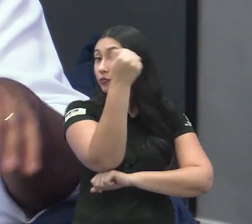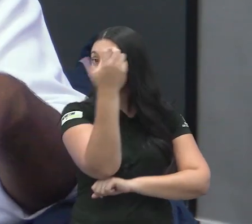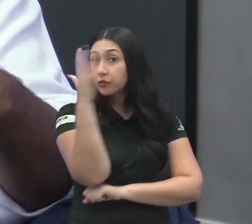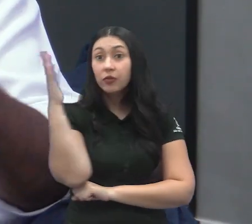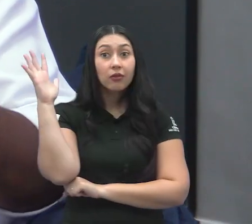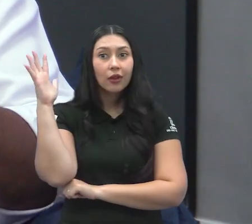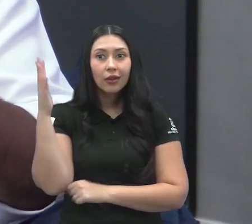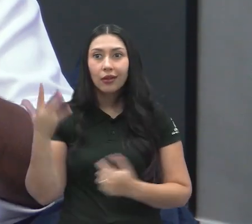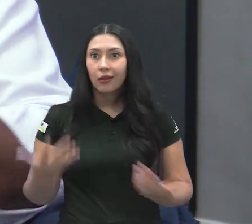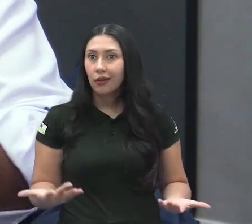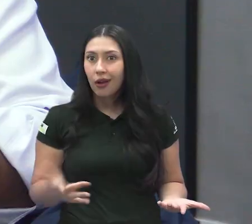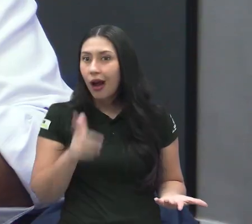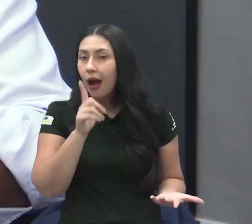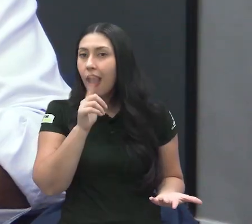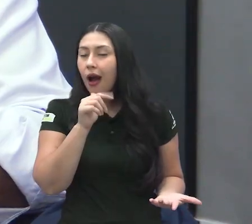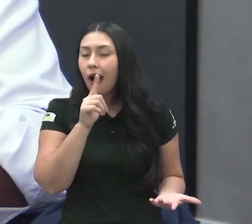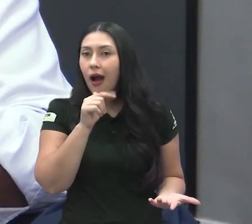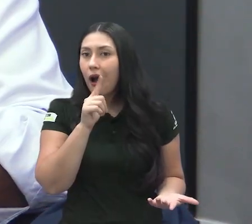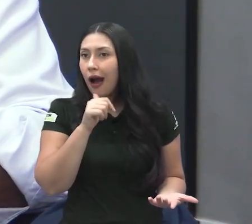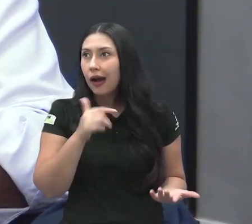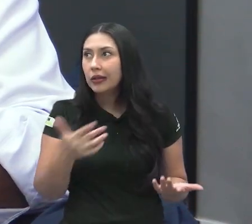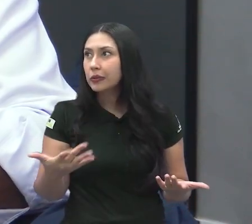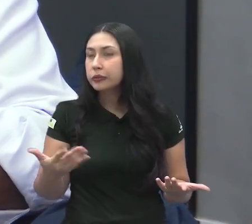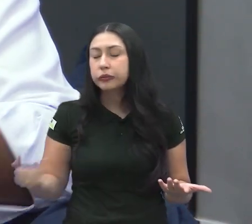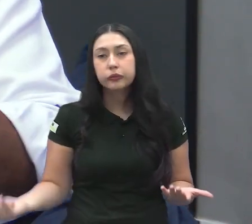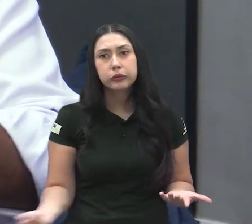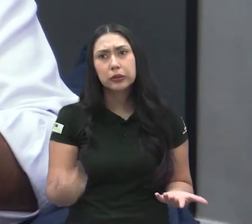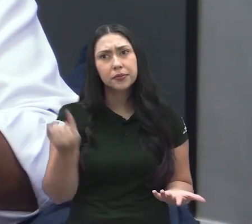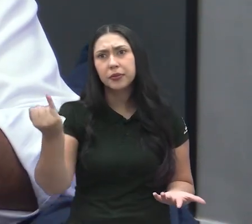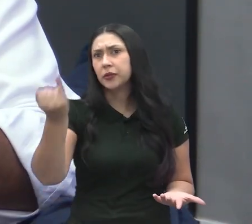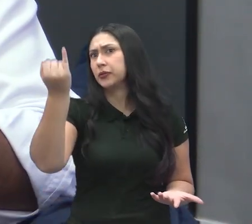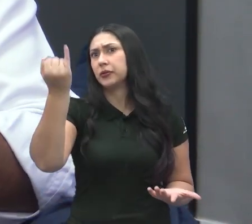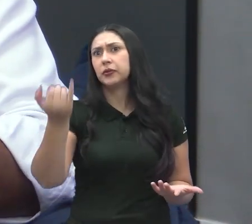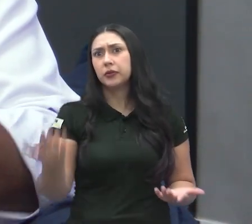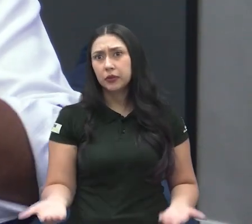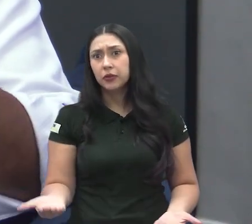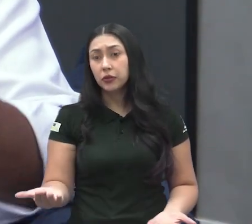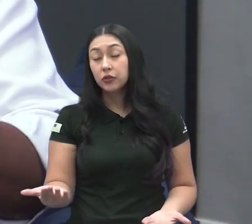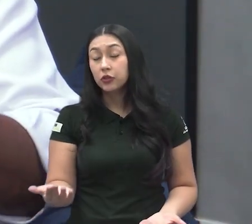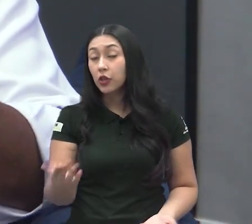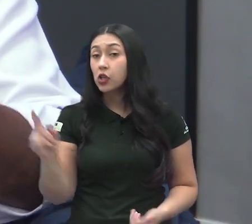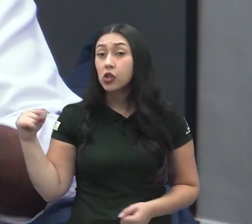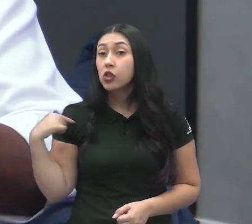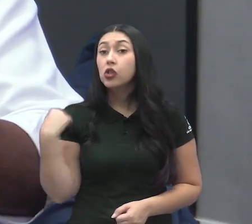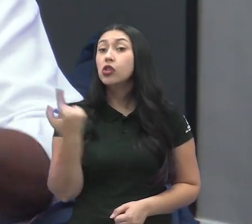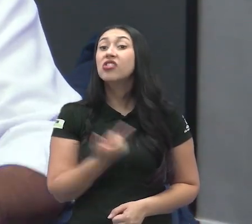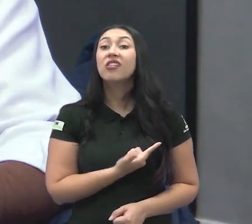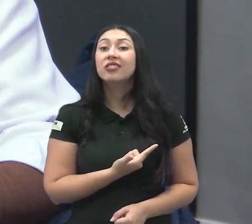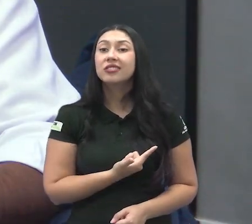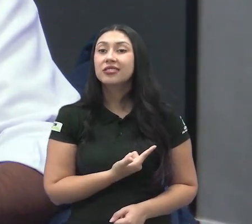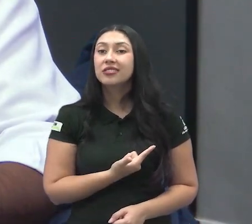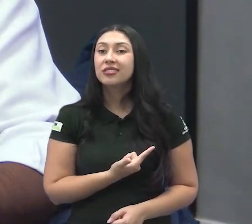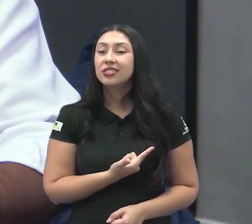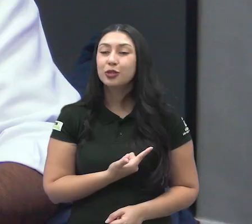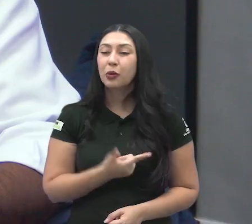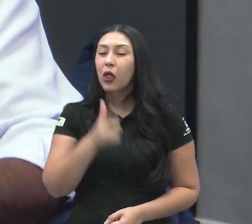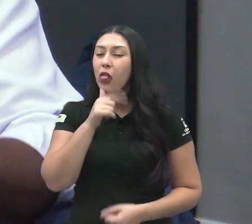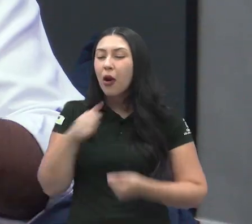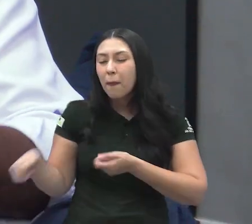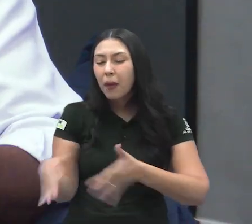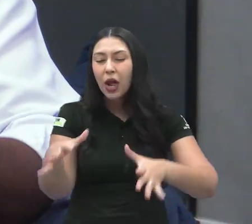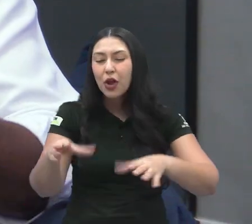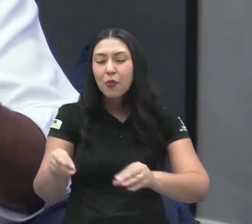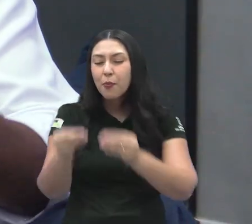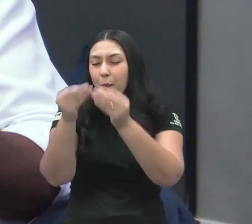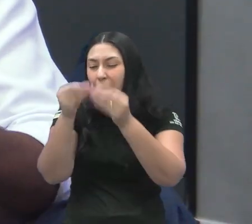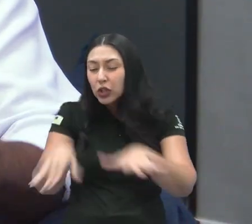água vamos dizer, é um bem primordial, tá? E a gente não pode matar os nossos rios, a